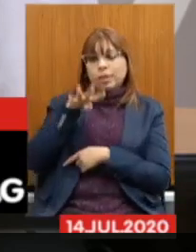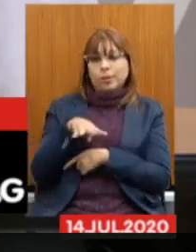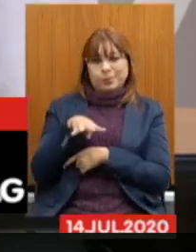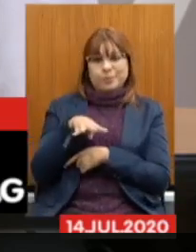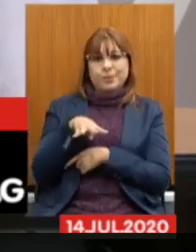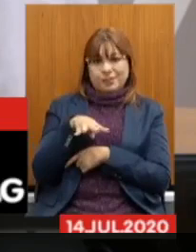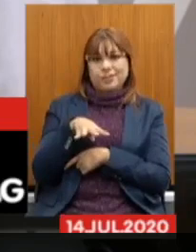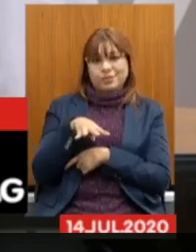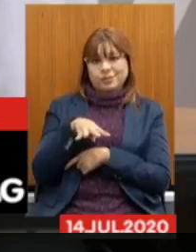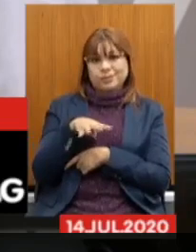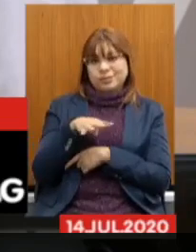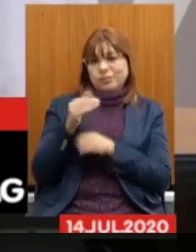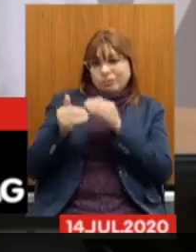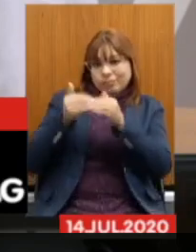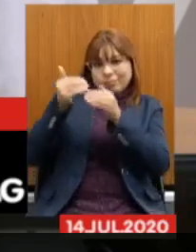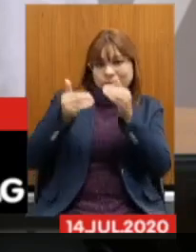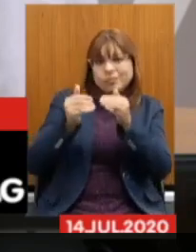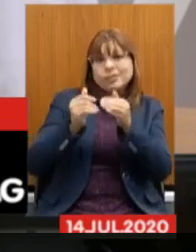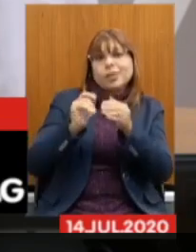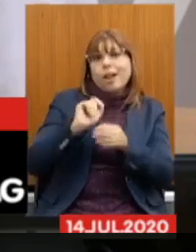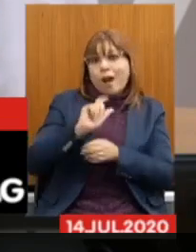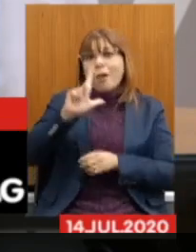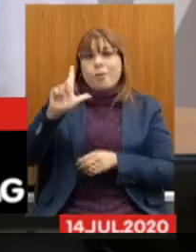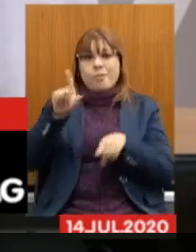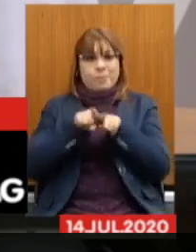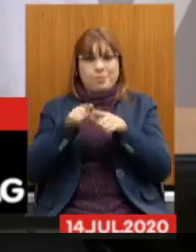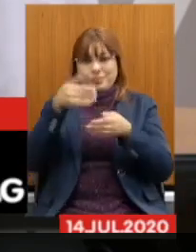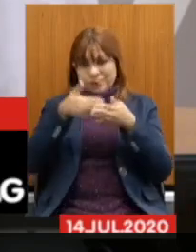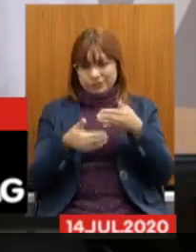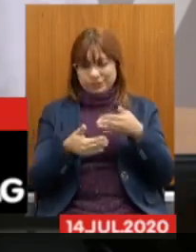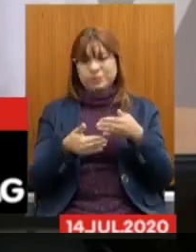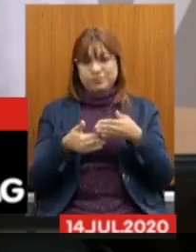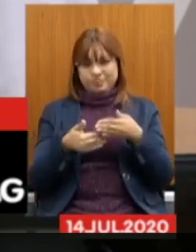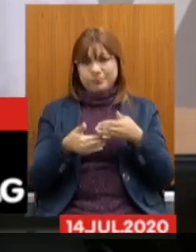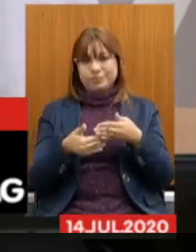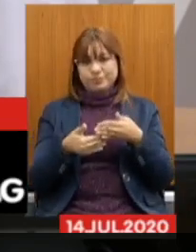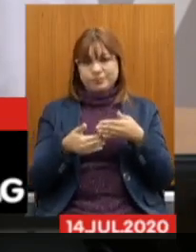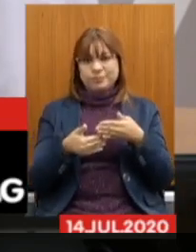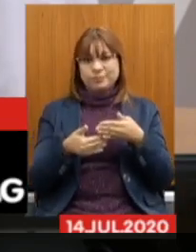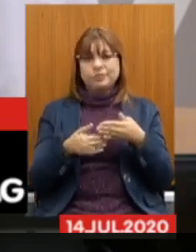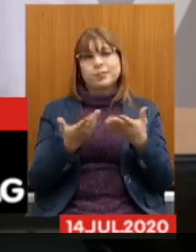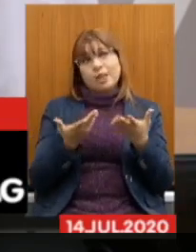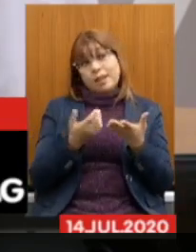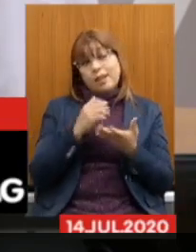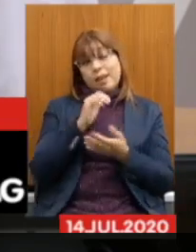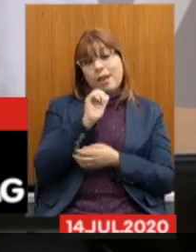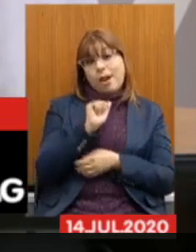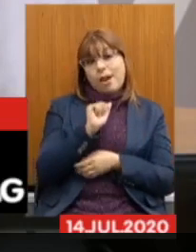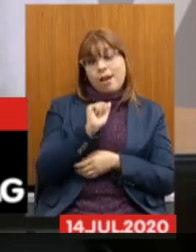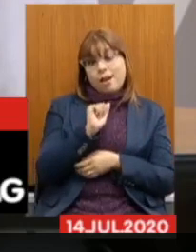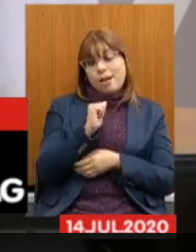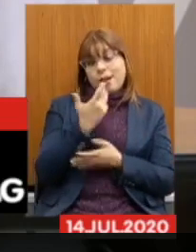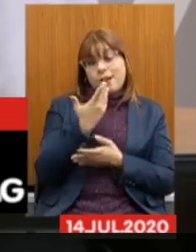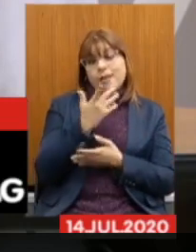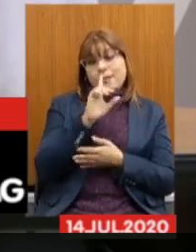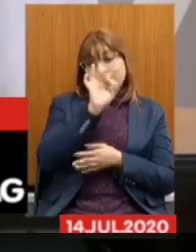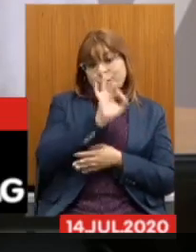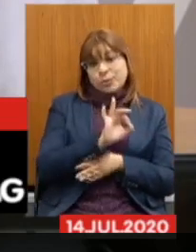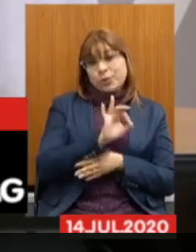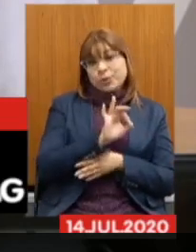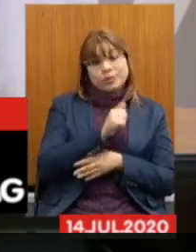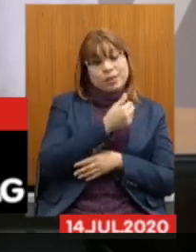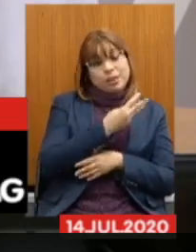andar na tabela, né? Progredir na tabela. E aí passa da alíquota 13 para 14. Mesmo